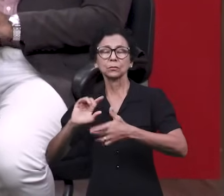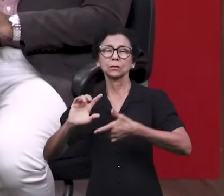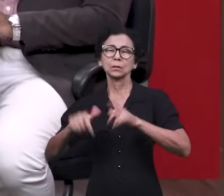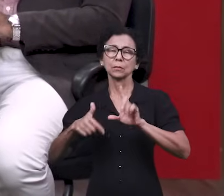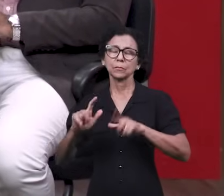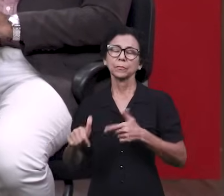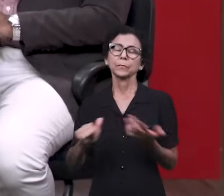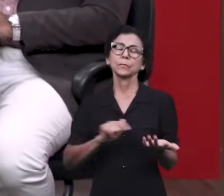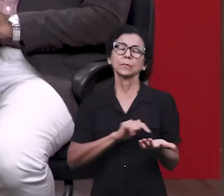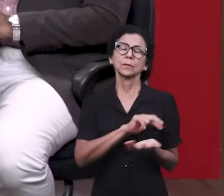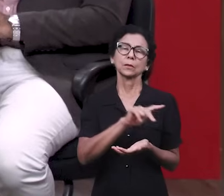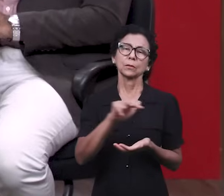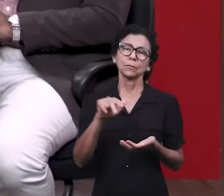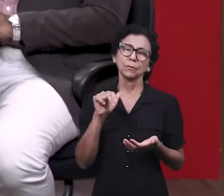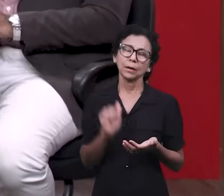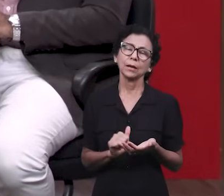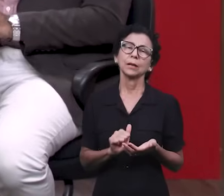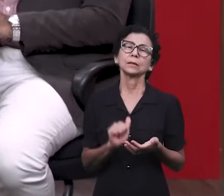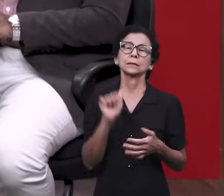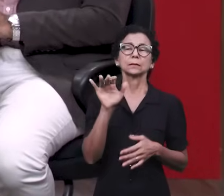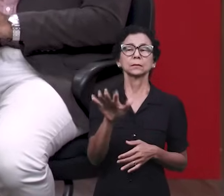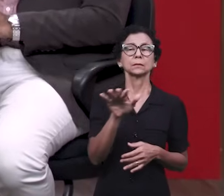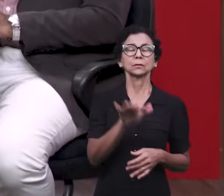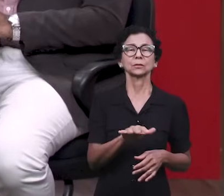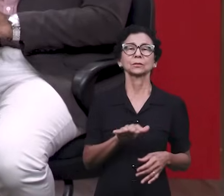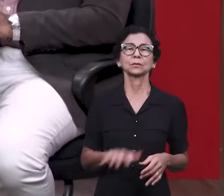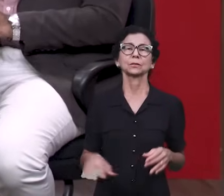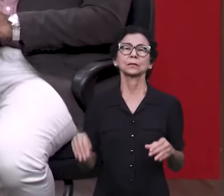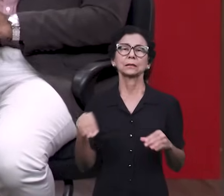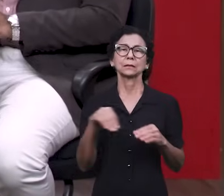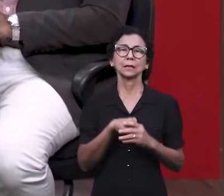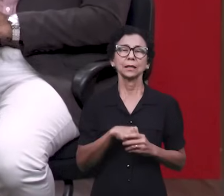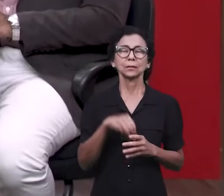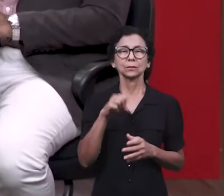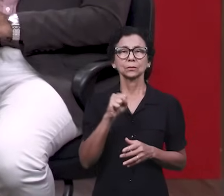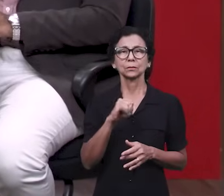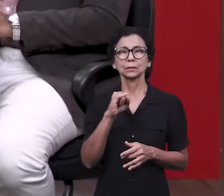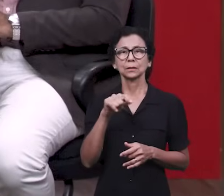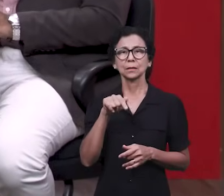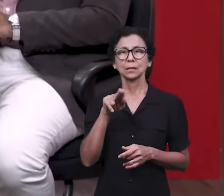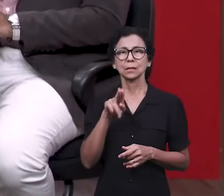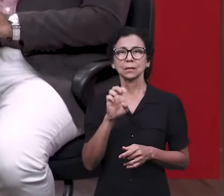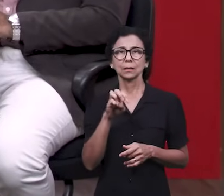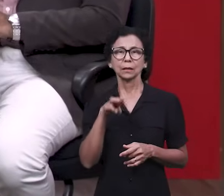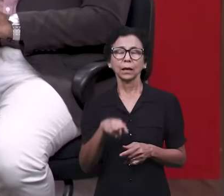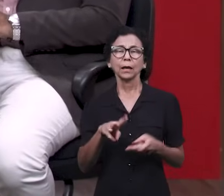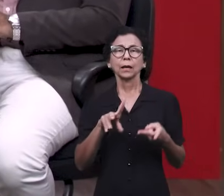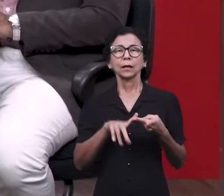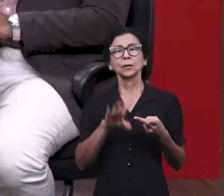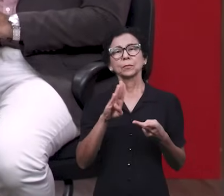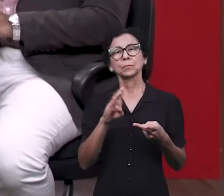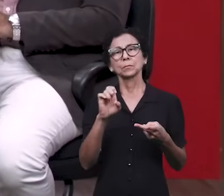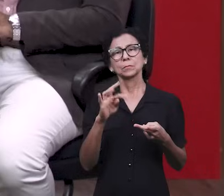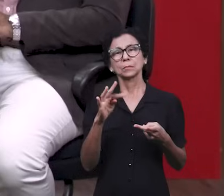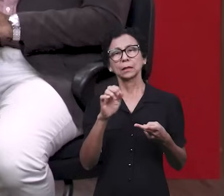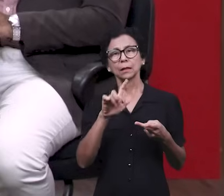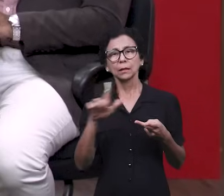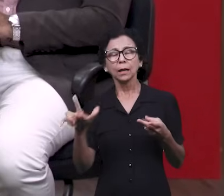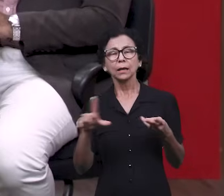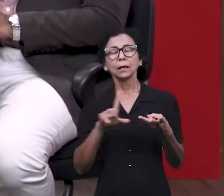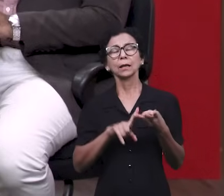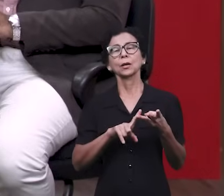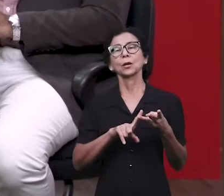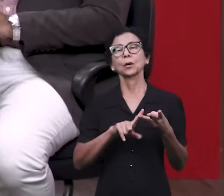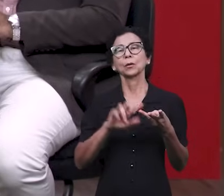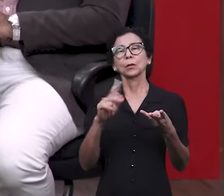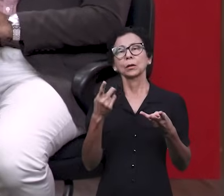Em Siquém, depois Betel, depois desceu lá em Hebrom, depois